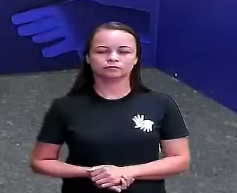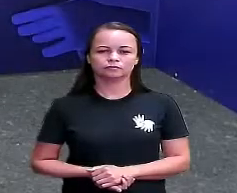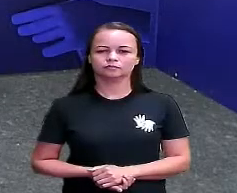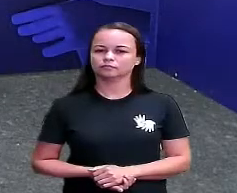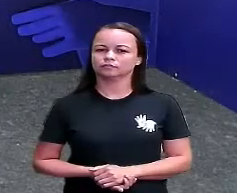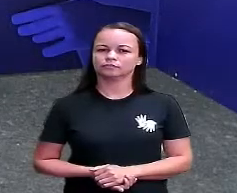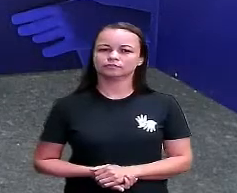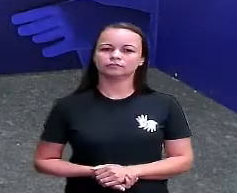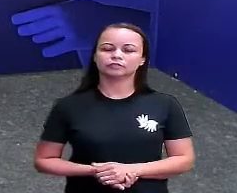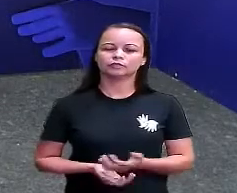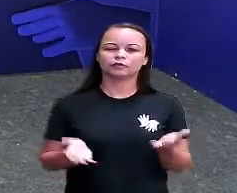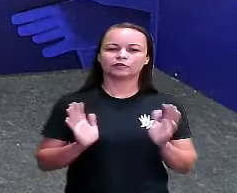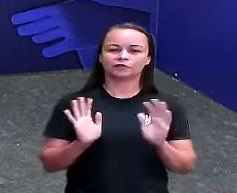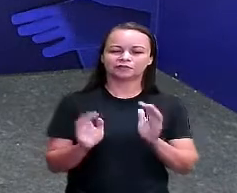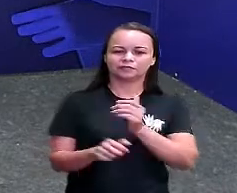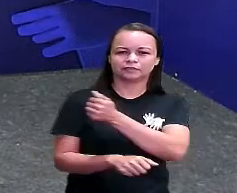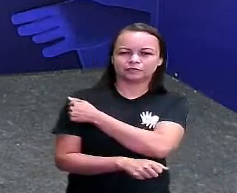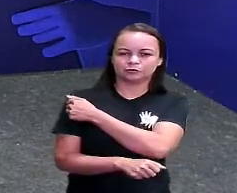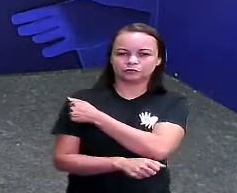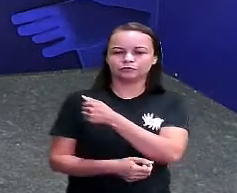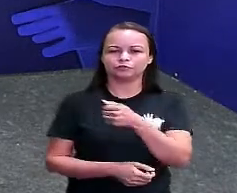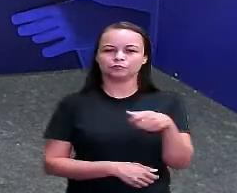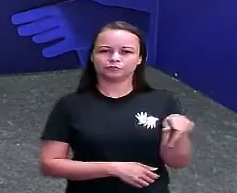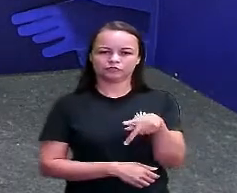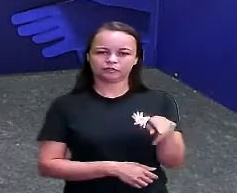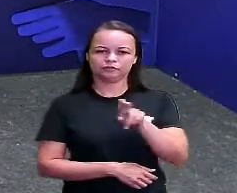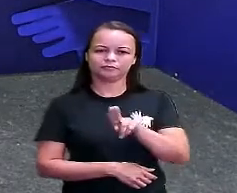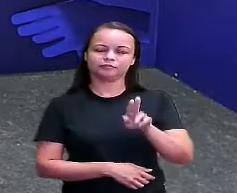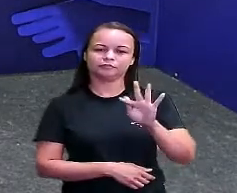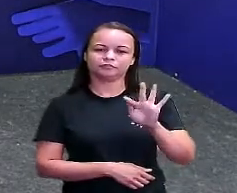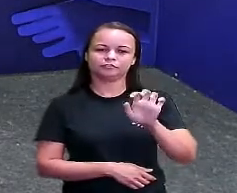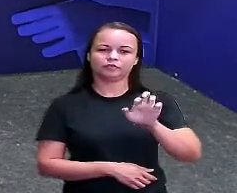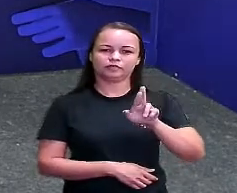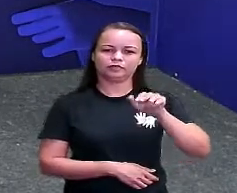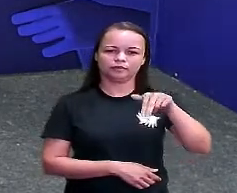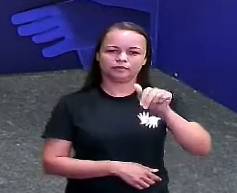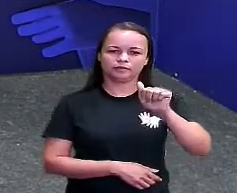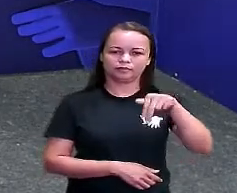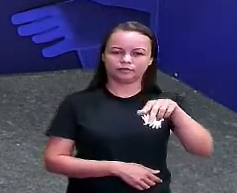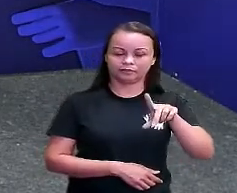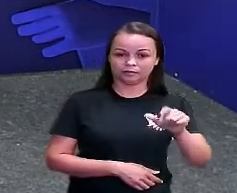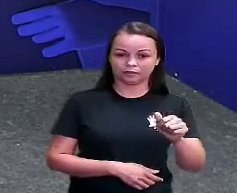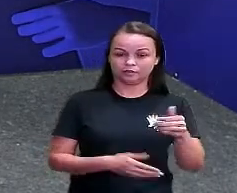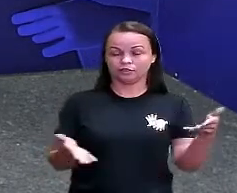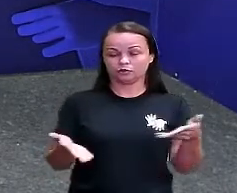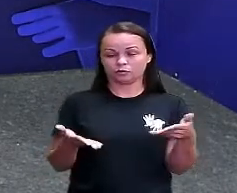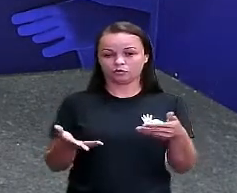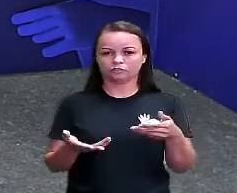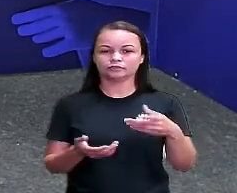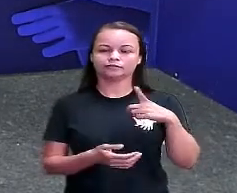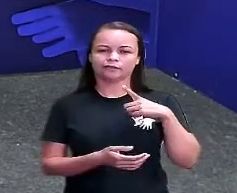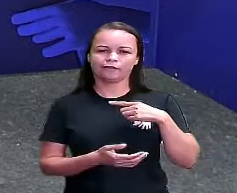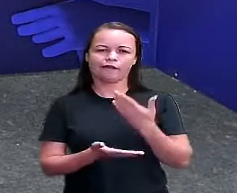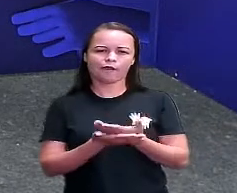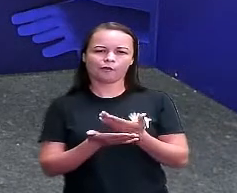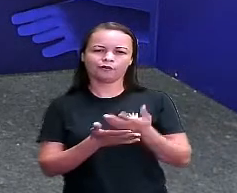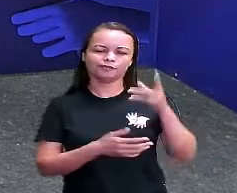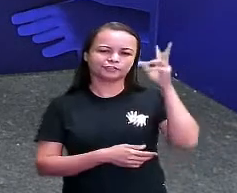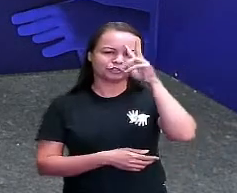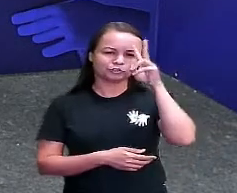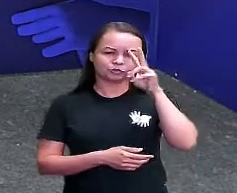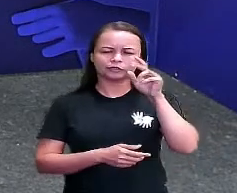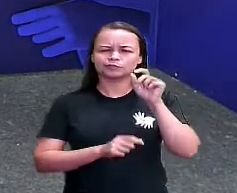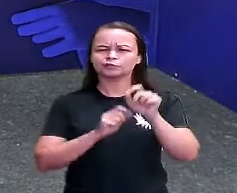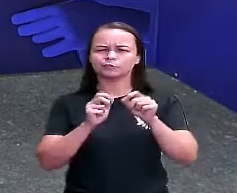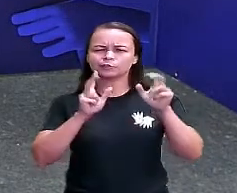Olá, pessoal! Eu sou a professora Fernanda e hoje teremos aula de História sobre o trabalho e as